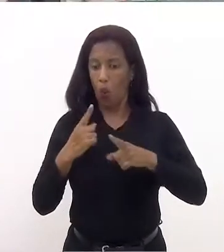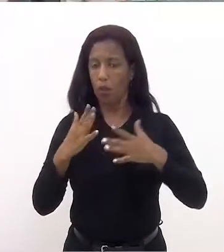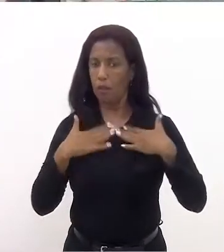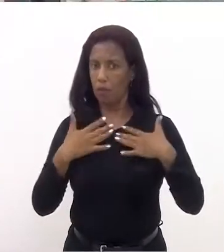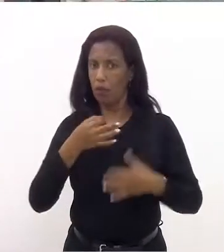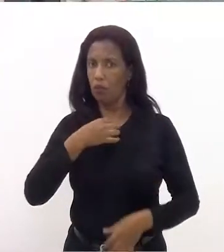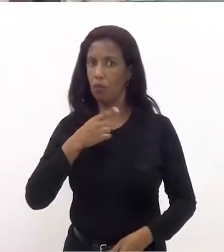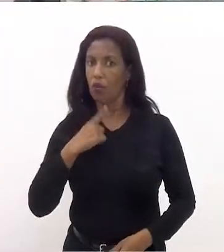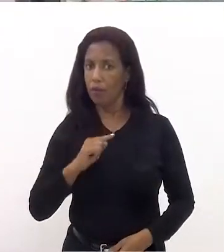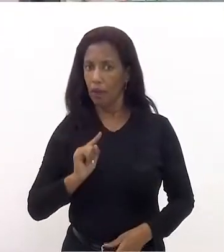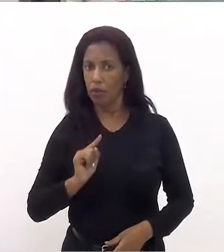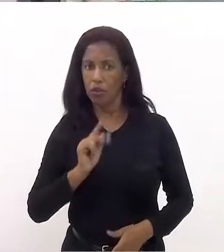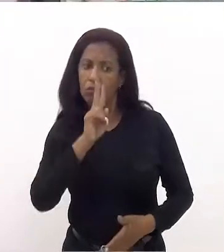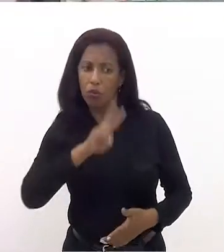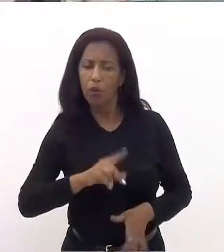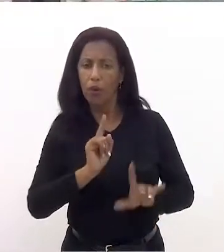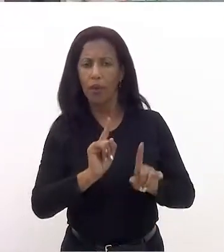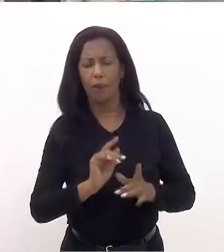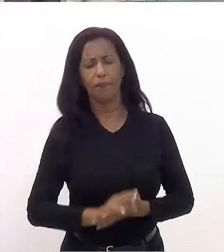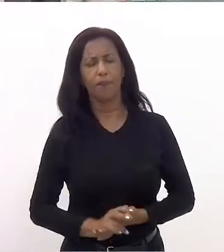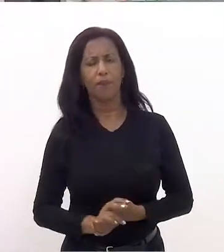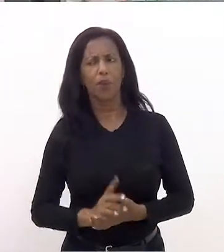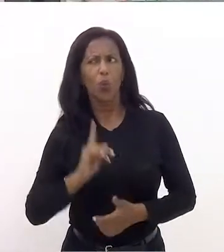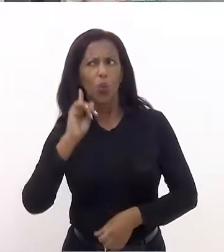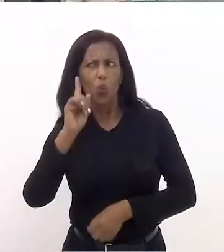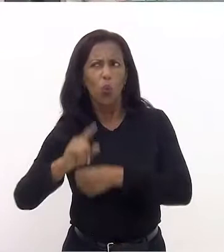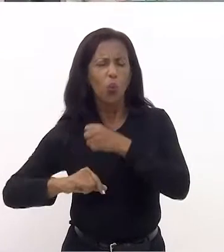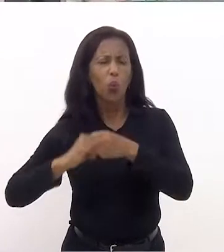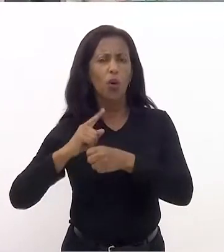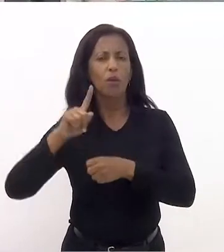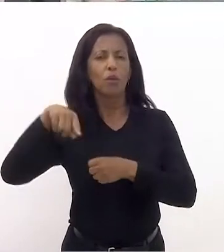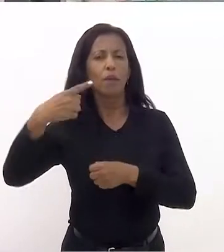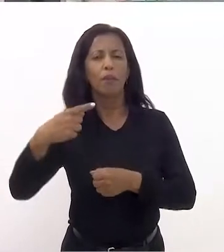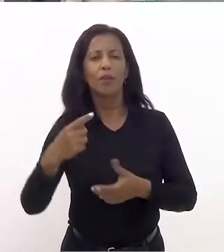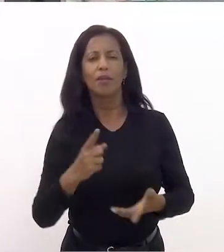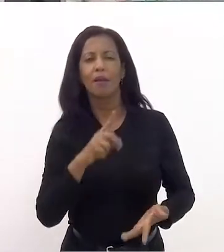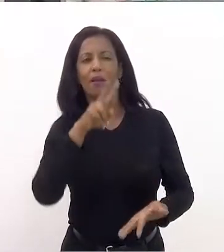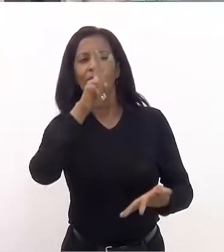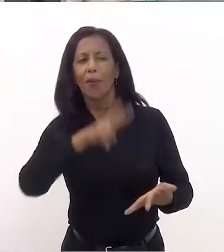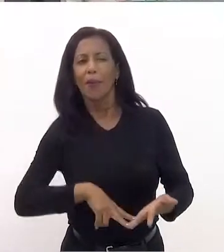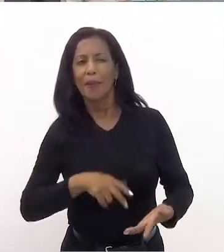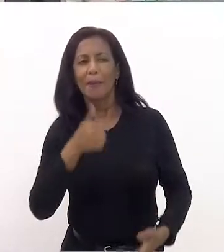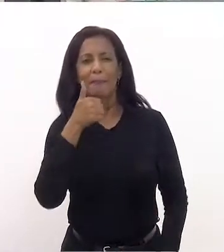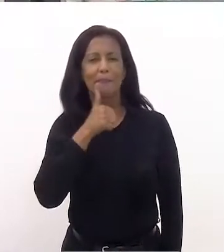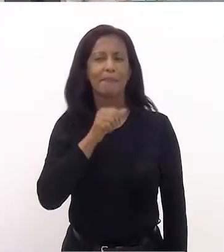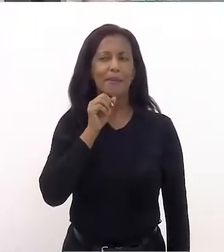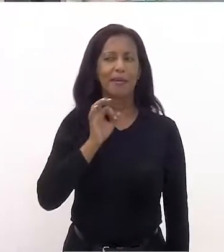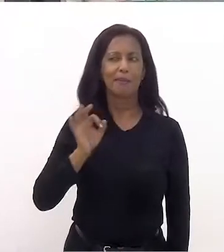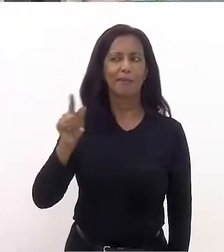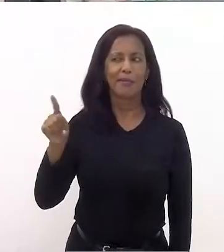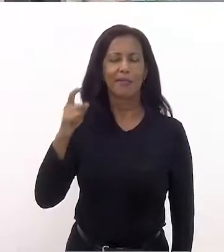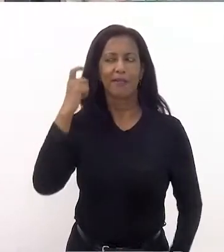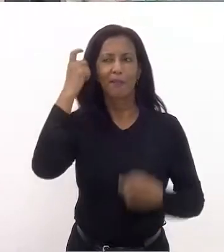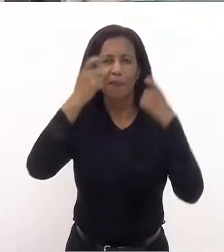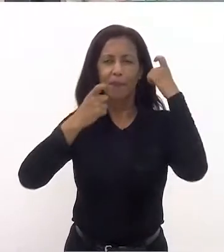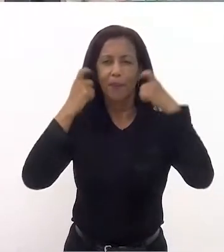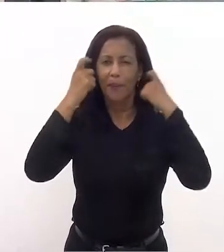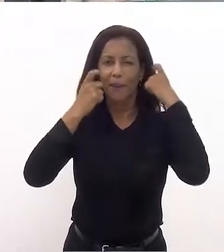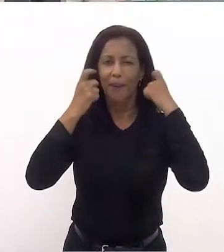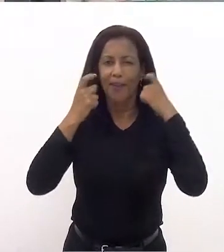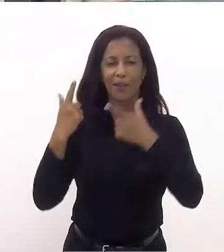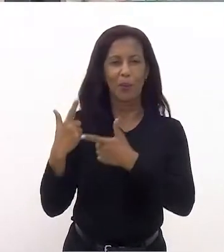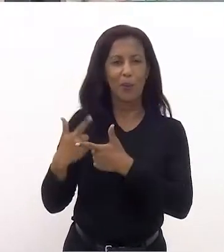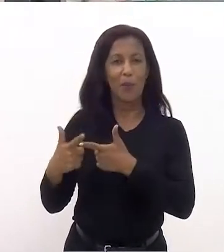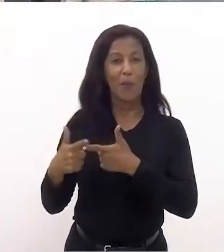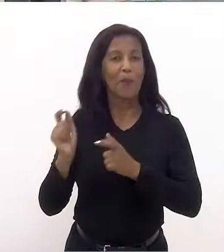contra a minha vontade. Então, eu não li. Mas 1 ano depois eu li. Aí descobri que a minha mãe estava